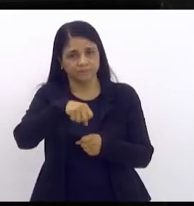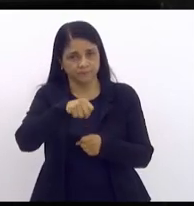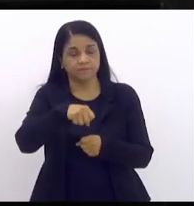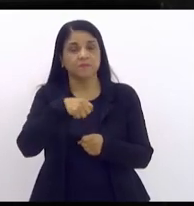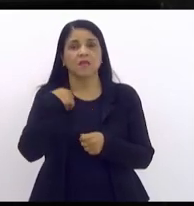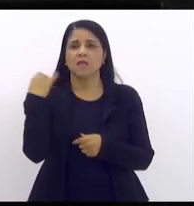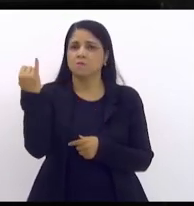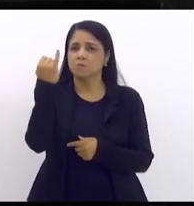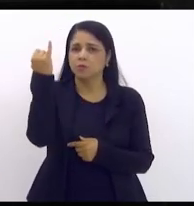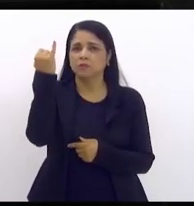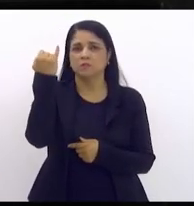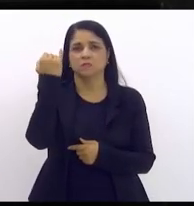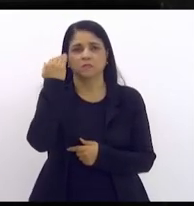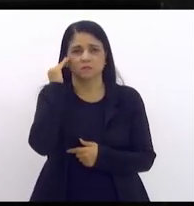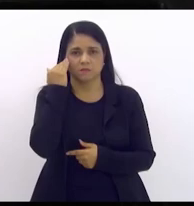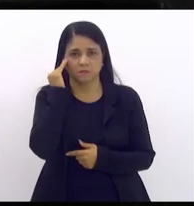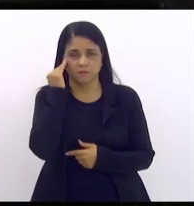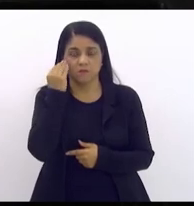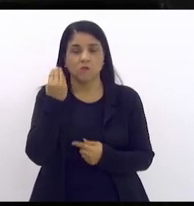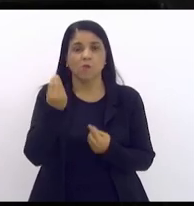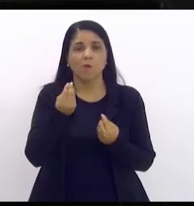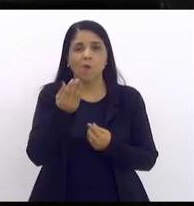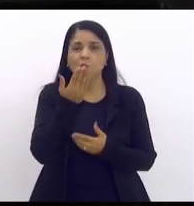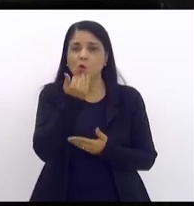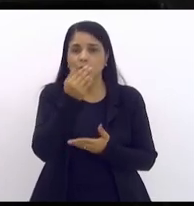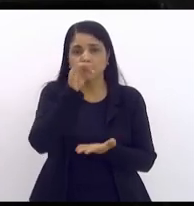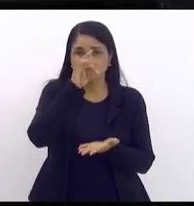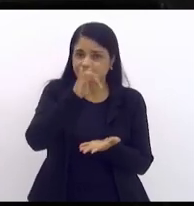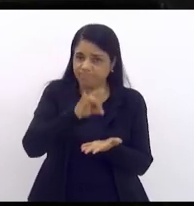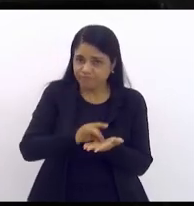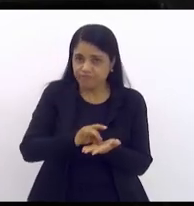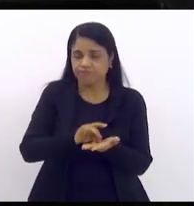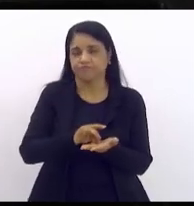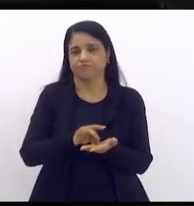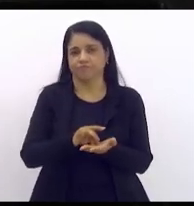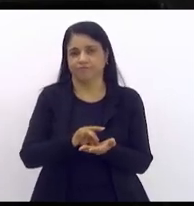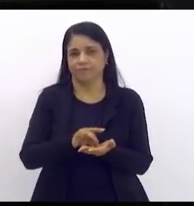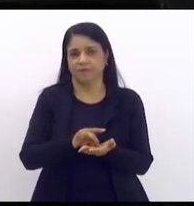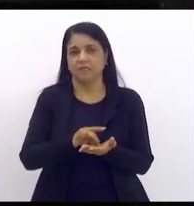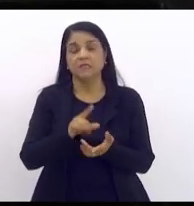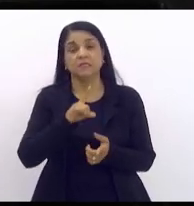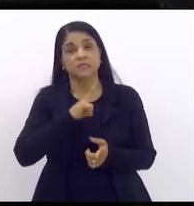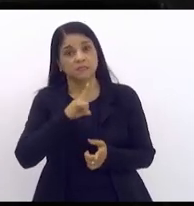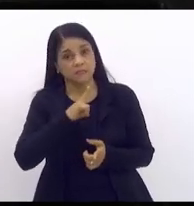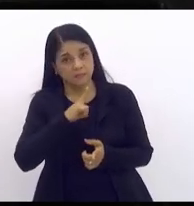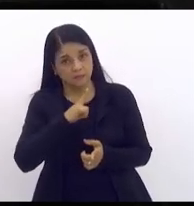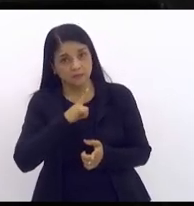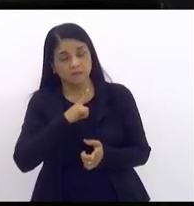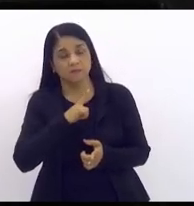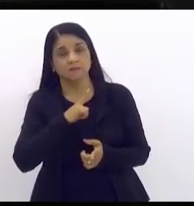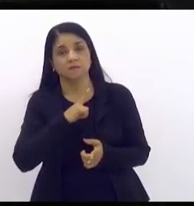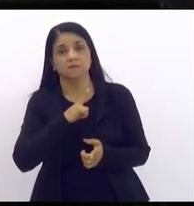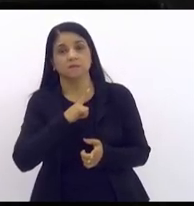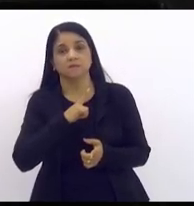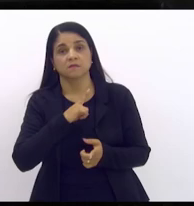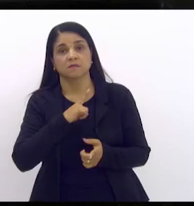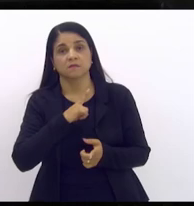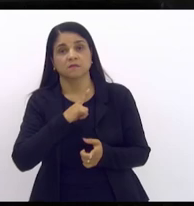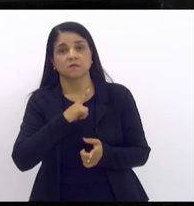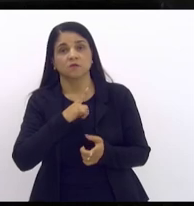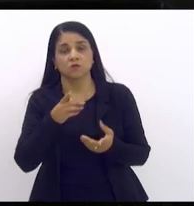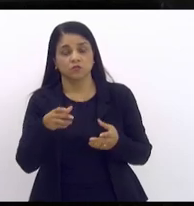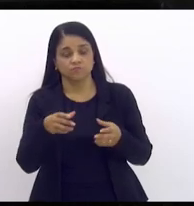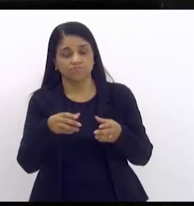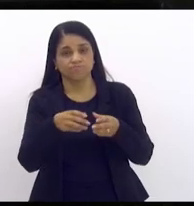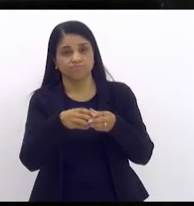importância que devemos ter com relação à comida de verdade, mas também com o que devemos ter, e hoje, presidindo a